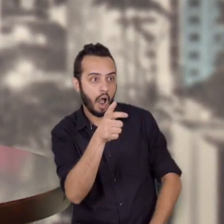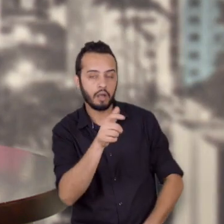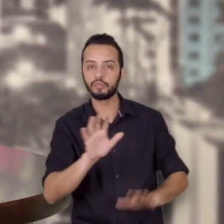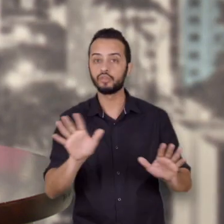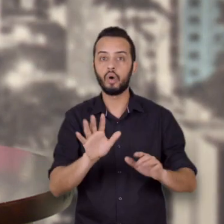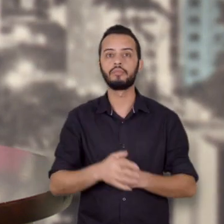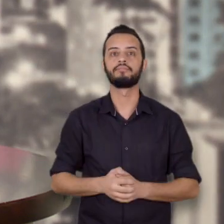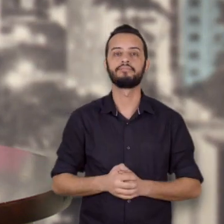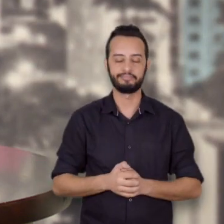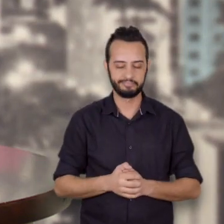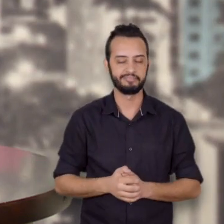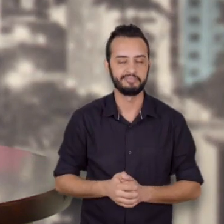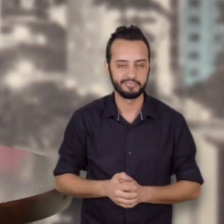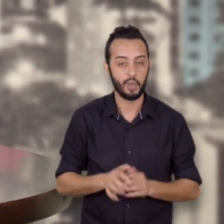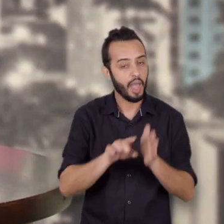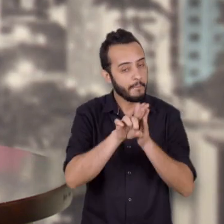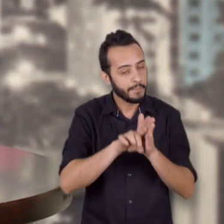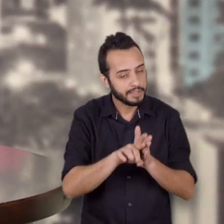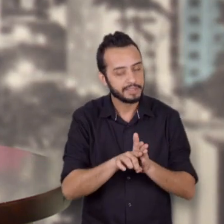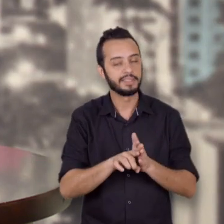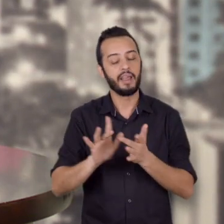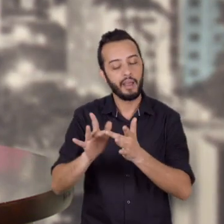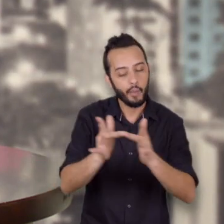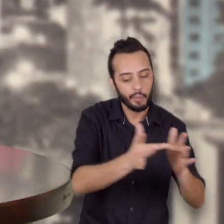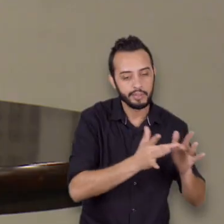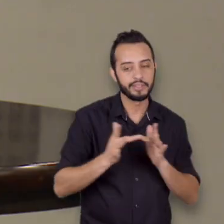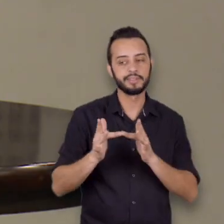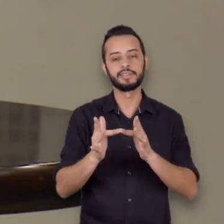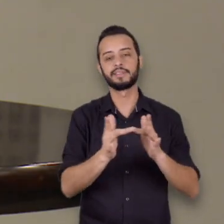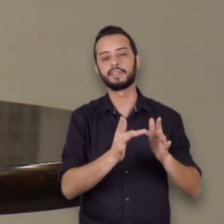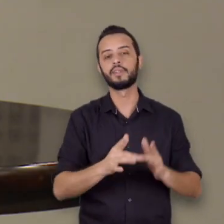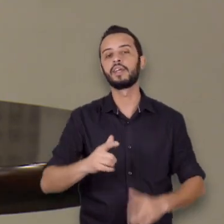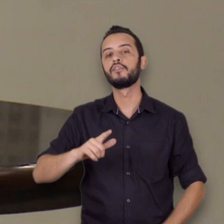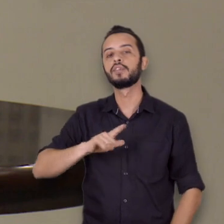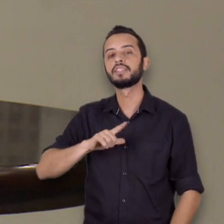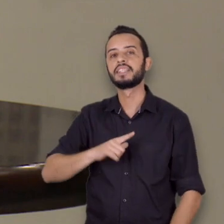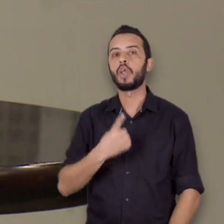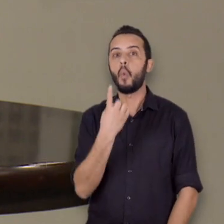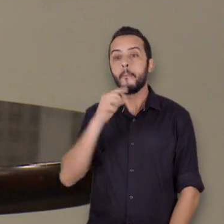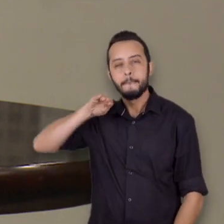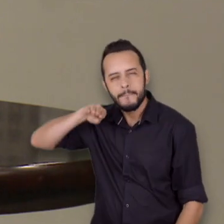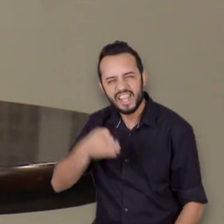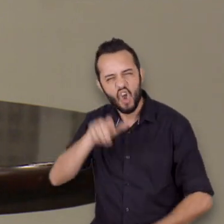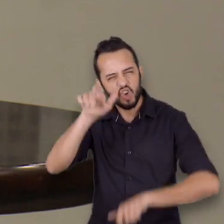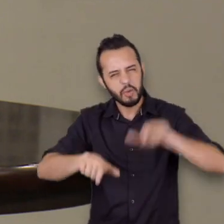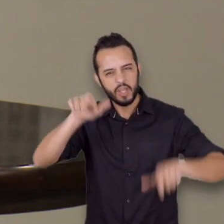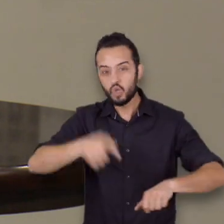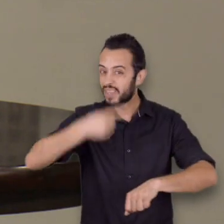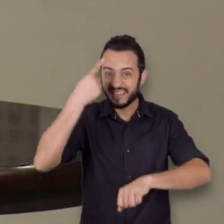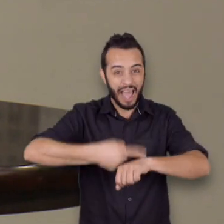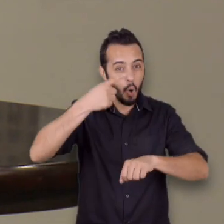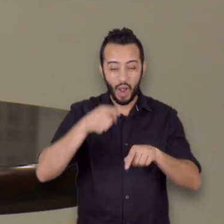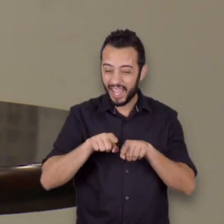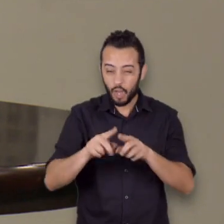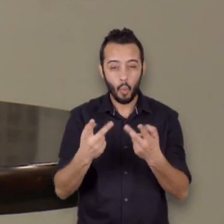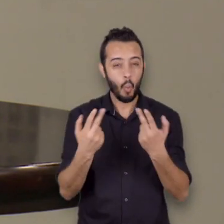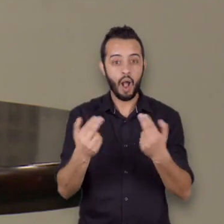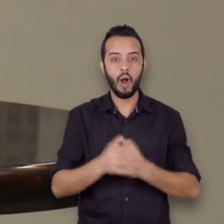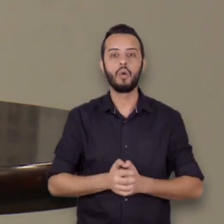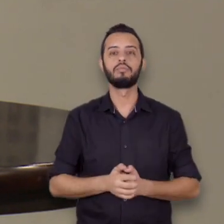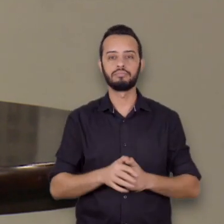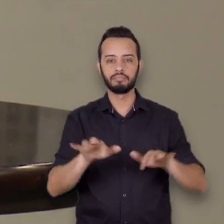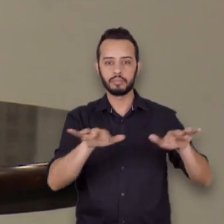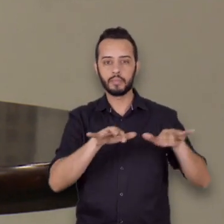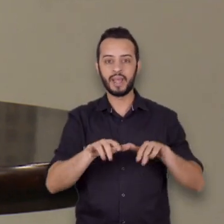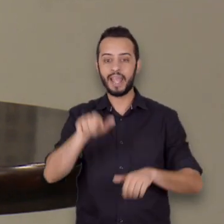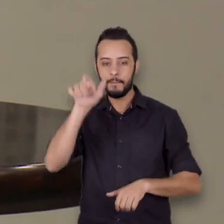rede? A navegação, a conexão, em que você pode ter 1 bilhão de pessoas ao mesmo tempo navegando, configurando, sem